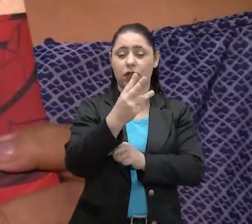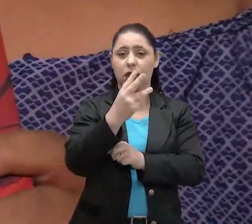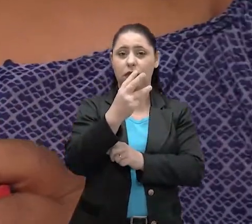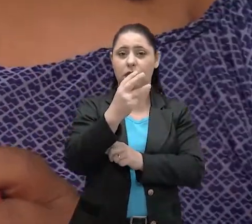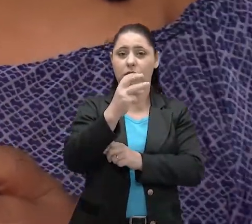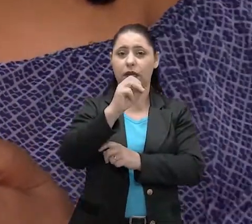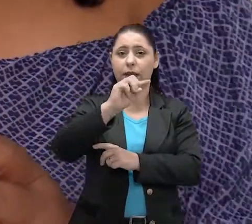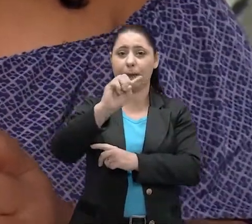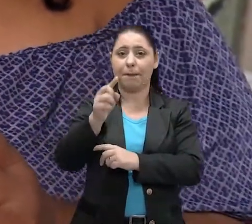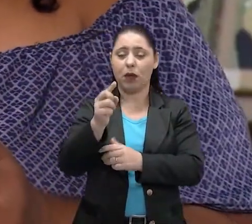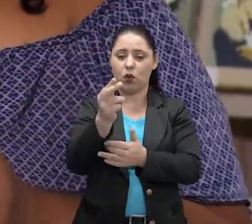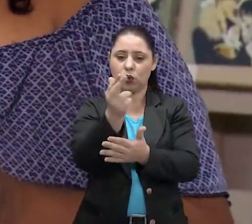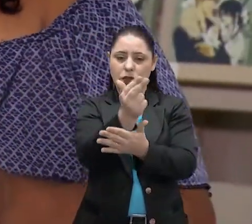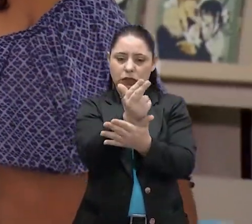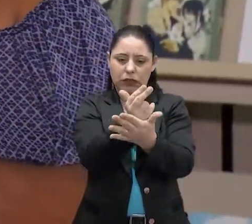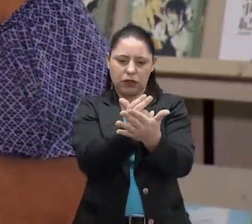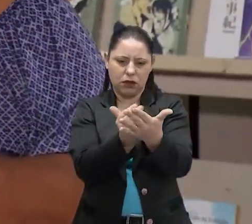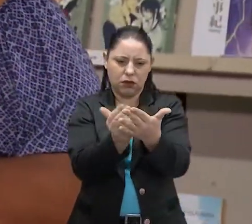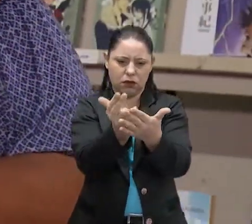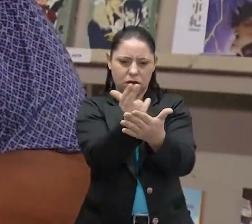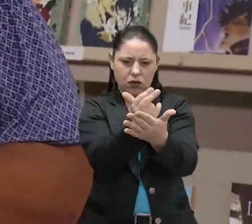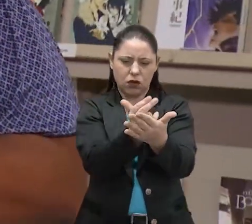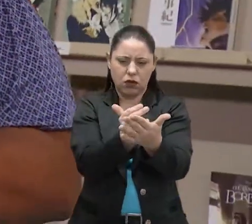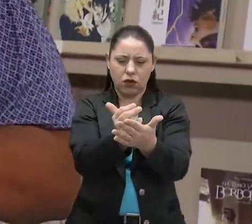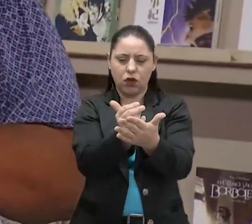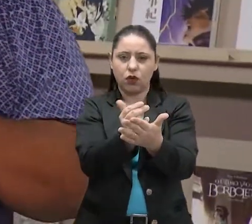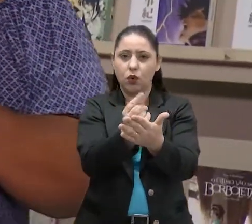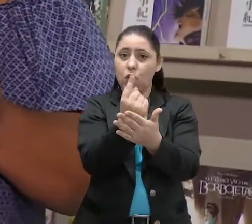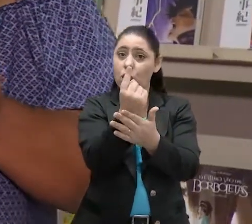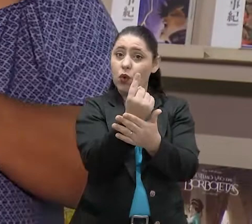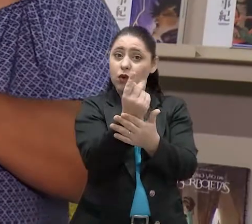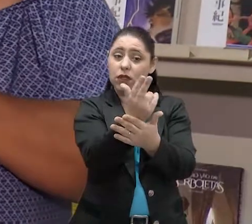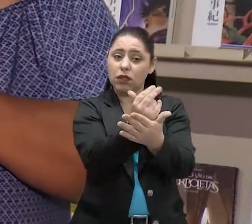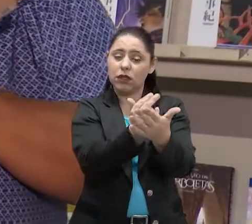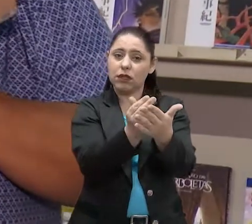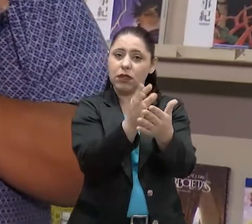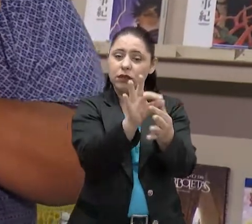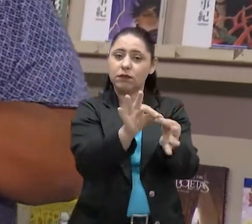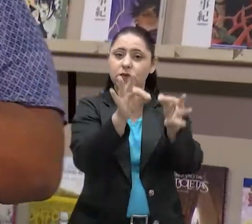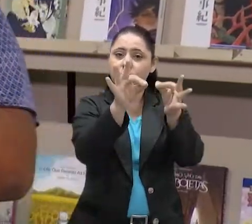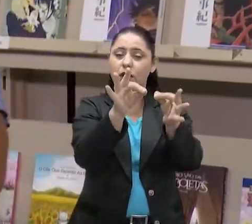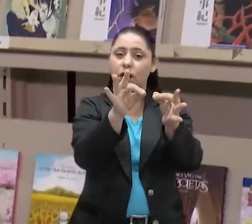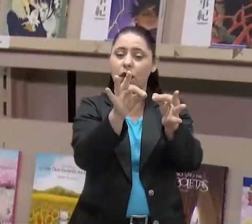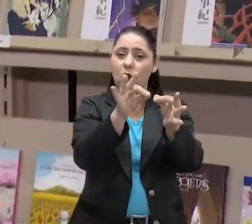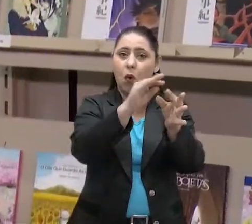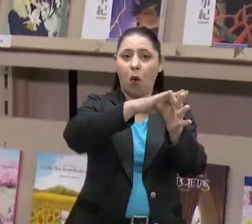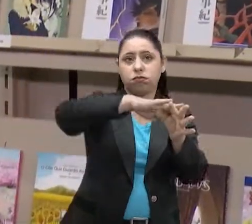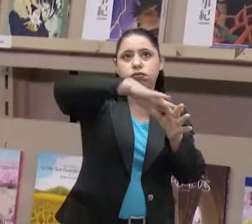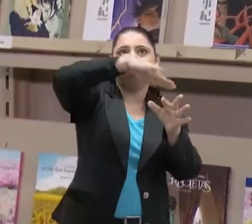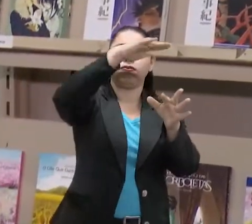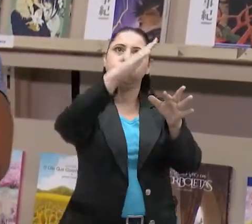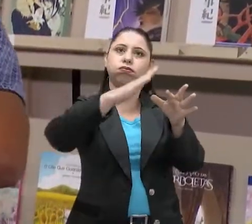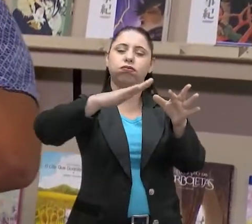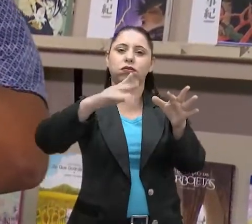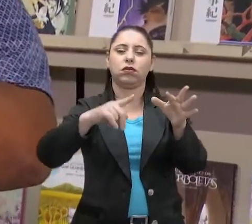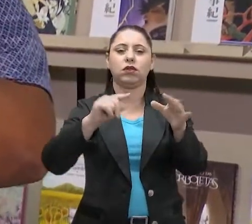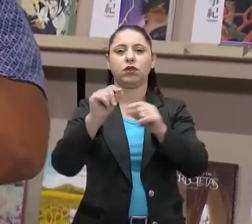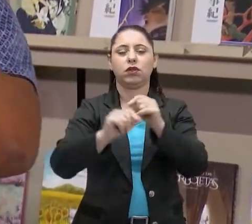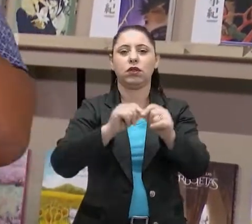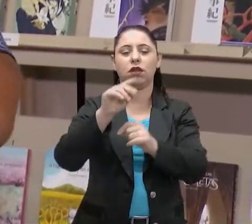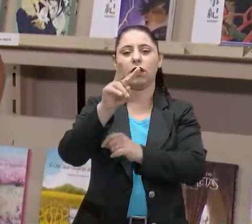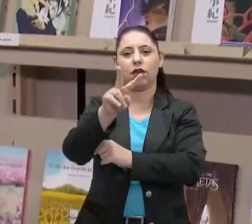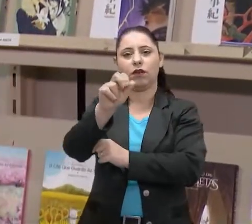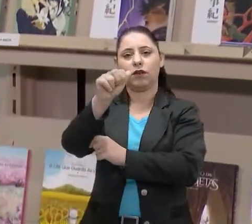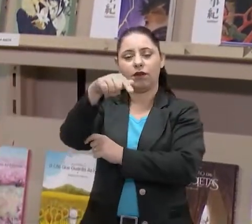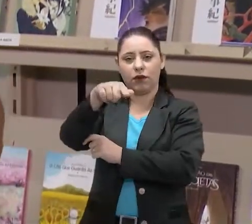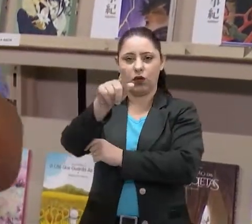ele fez 30 mil desenhos. E com esse desenho que ele fez, um dos desenhos dele, que é a Grande Onda, né,